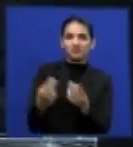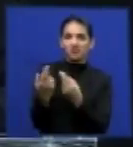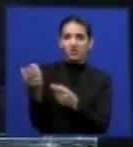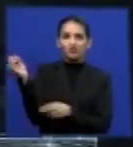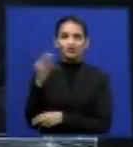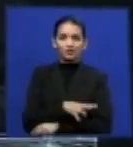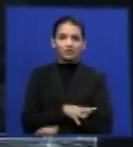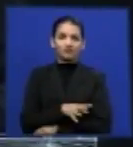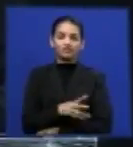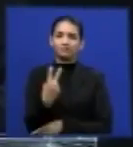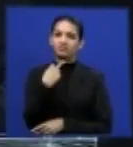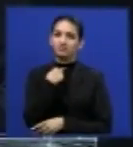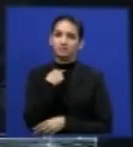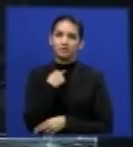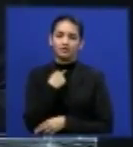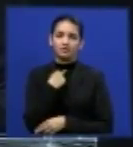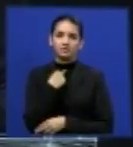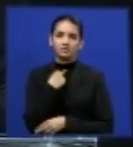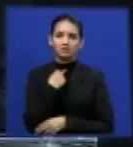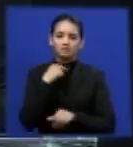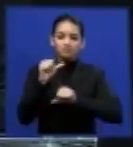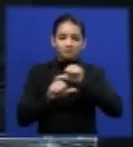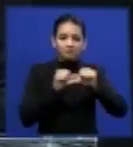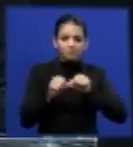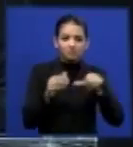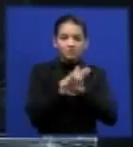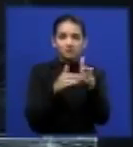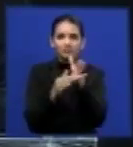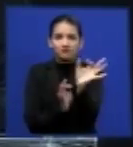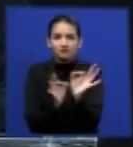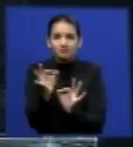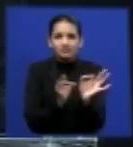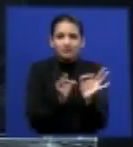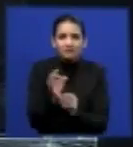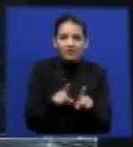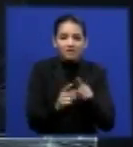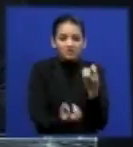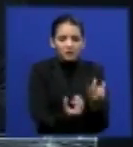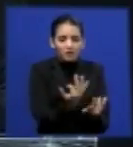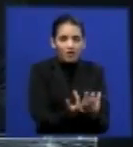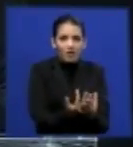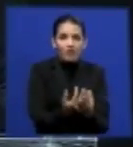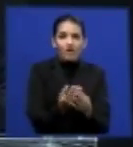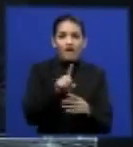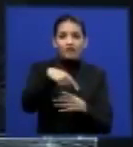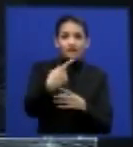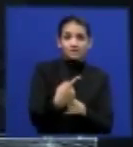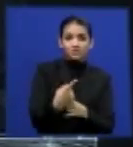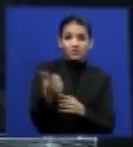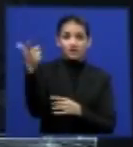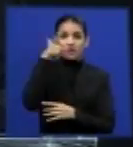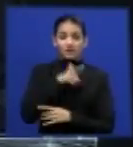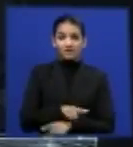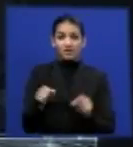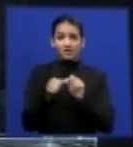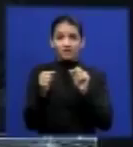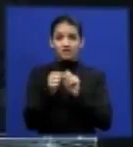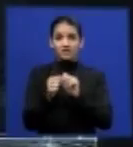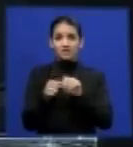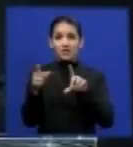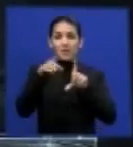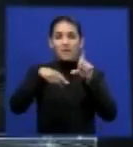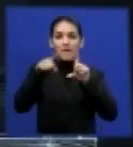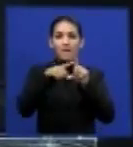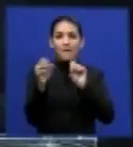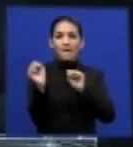novamente do ponto de vista da reciclagem, ou seja, difundi-lo e fazer um pneu e reindustrializá-lo. Isso não é